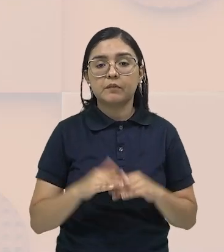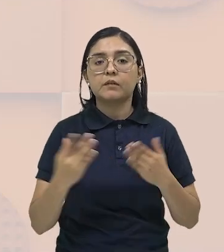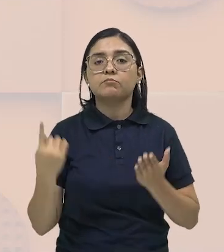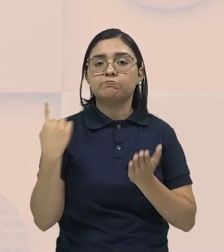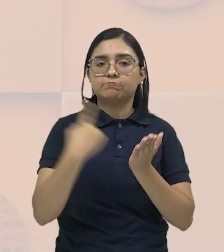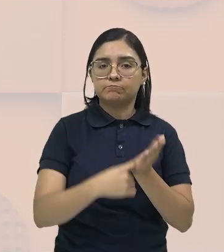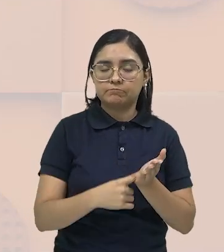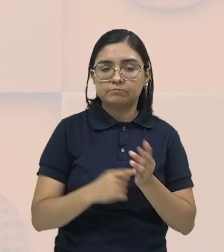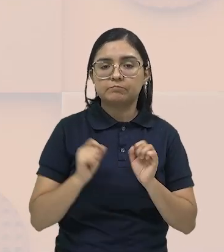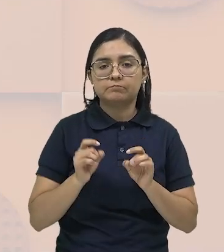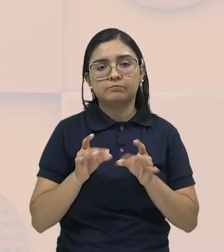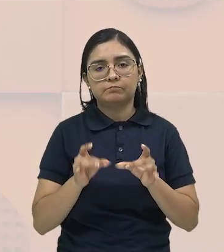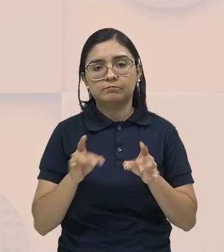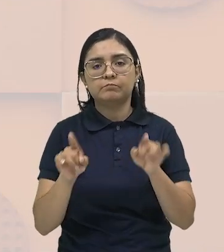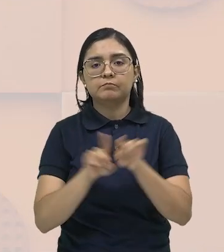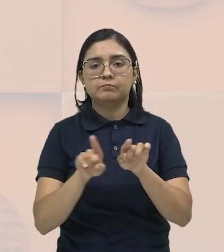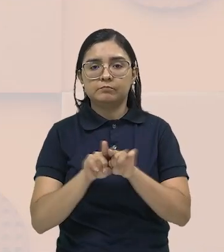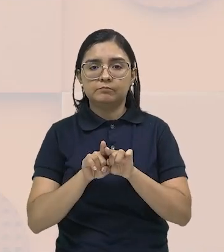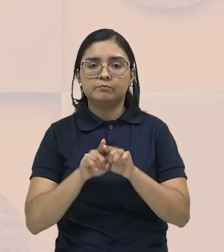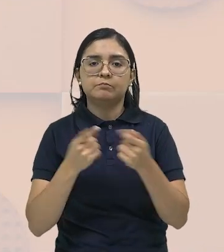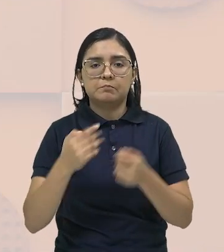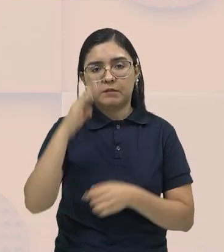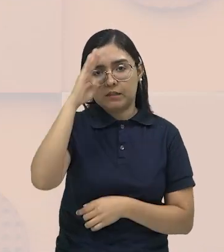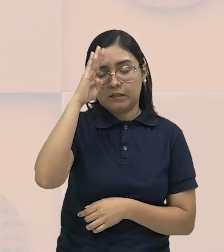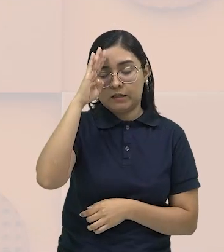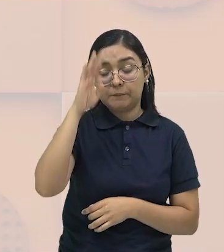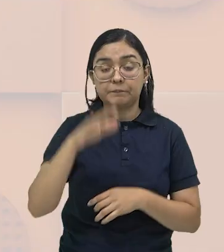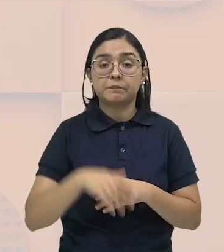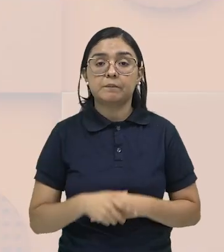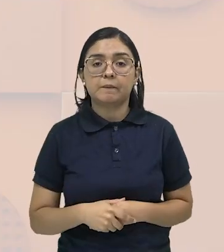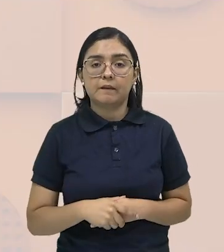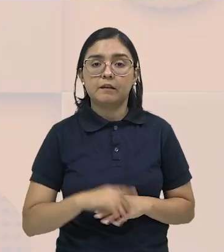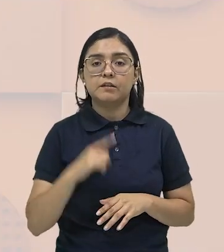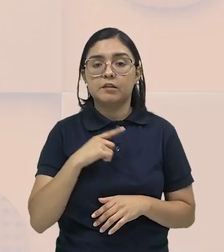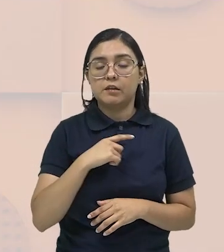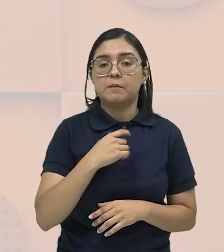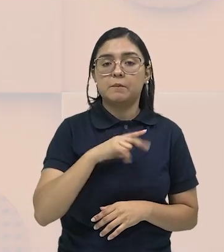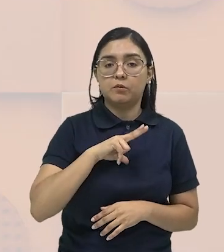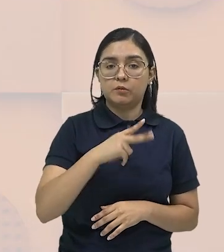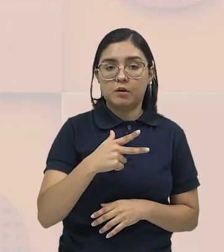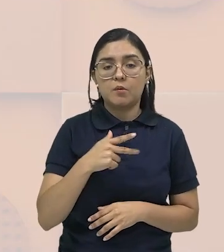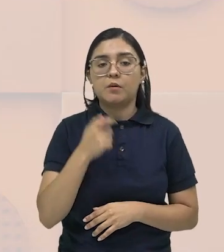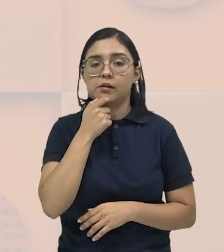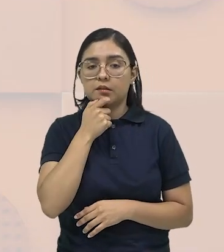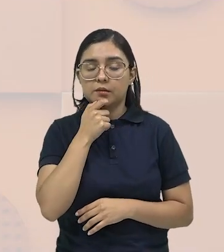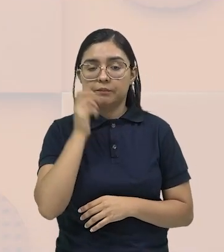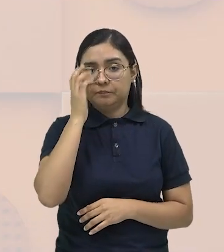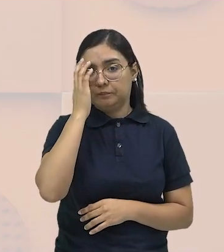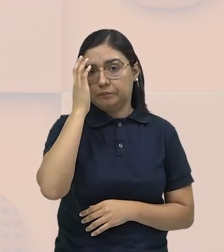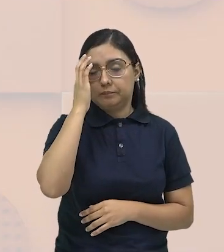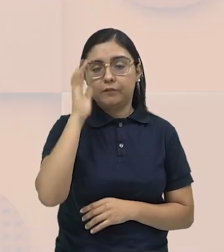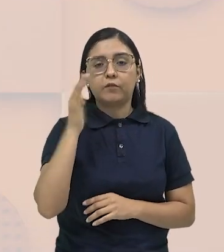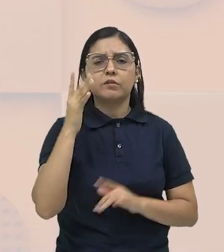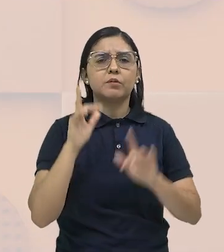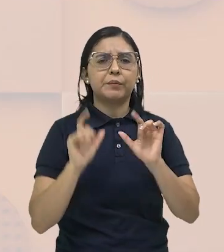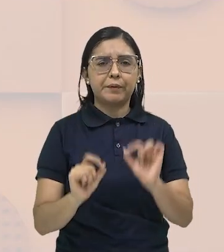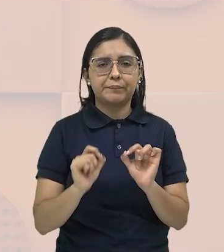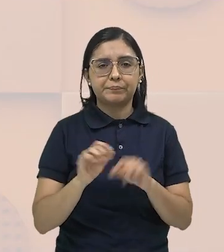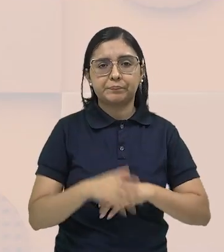ali comercial e militar entre Inglaterra e Portugal, tá bem? E aí vai ocorrer do